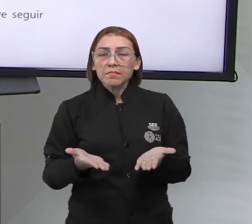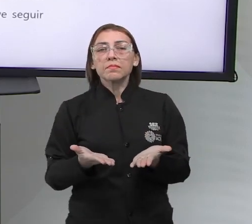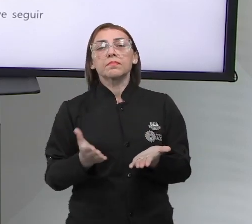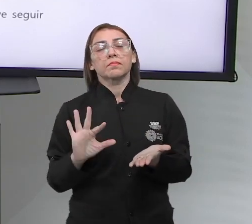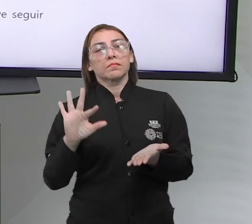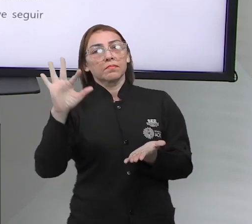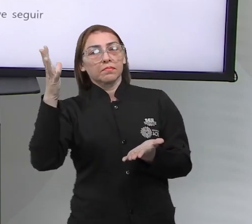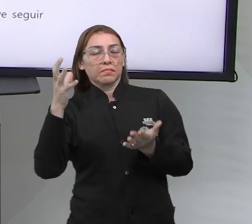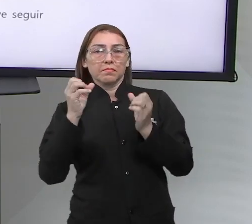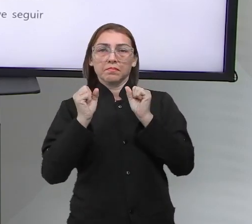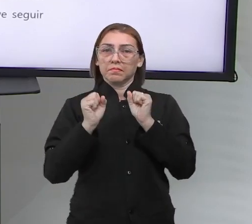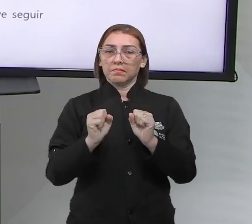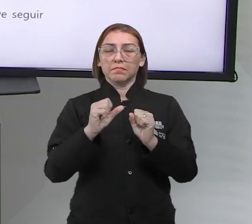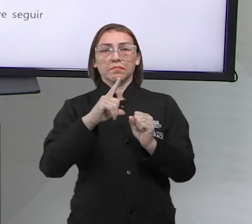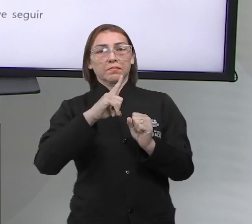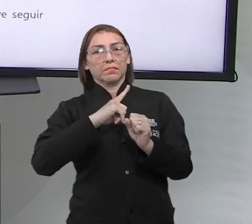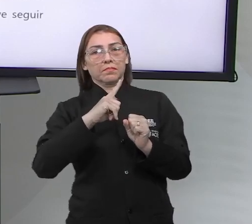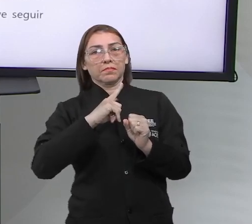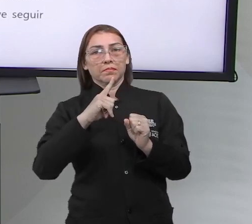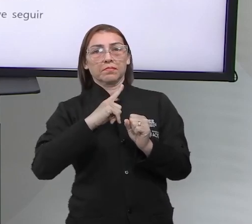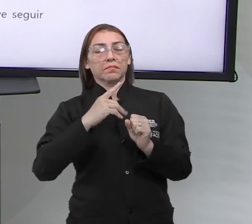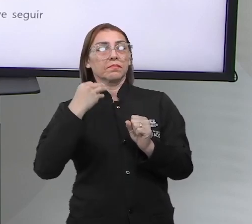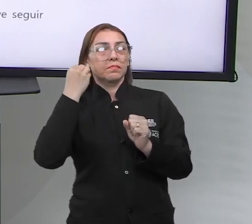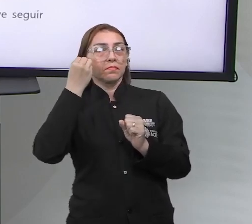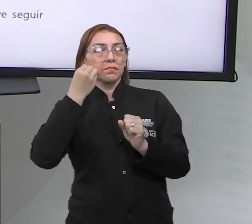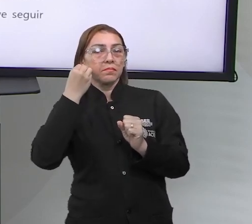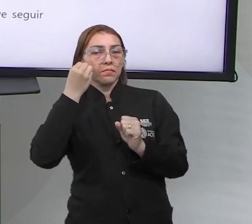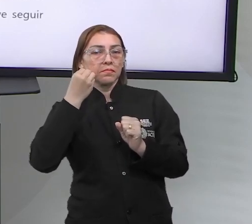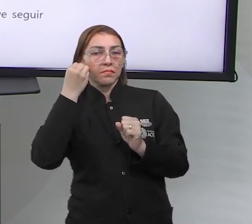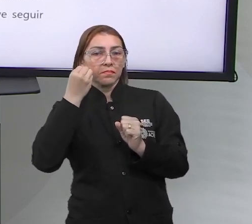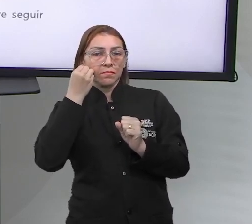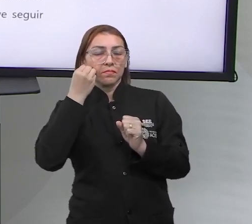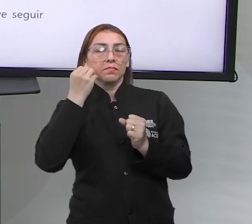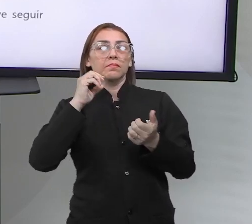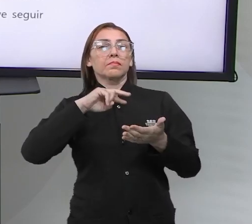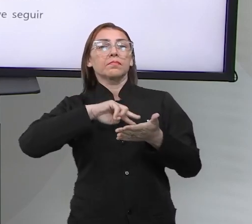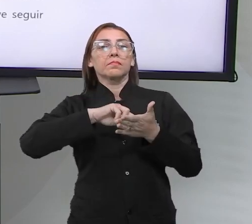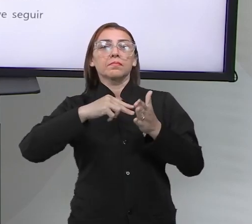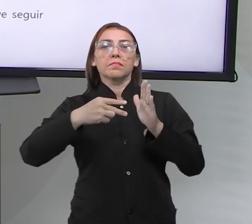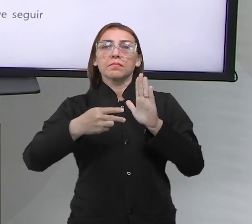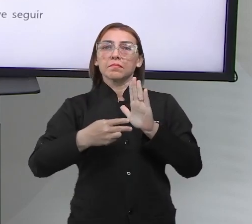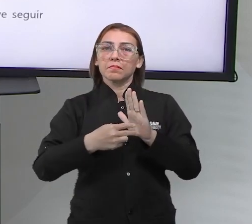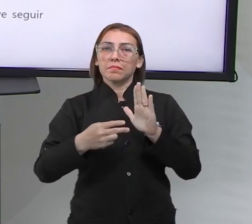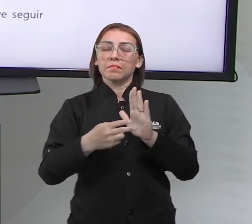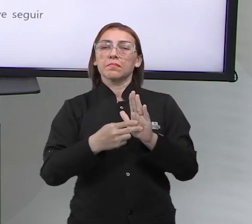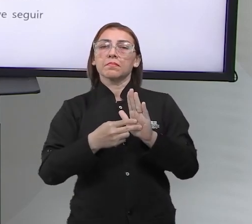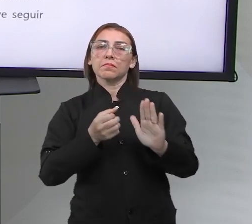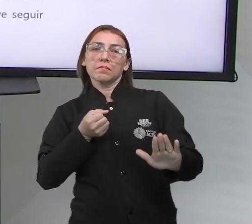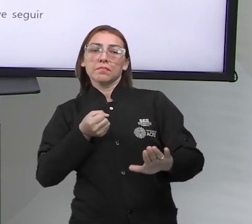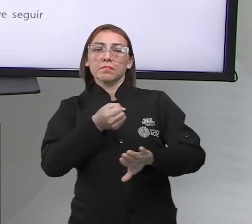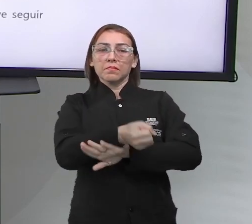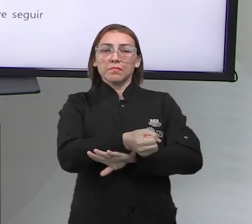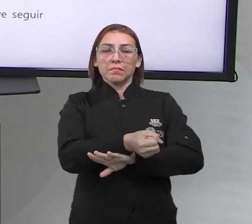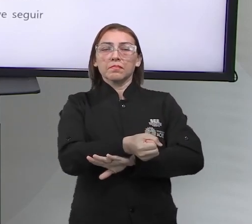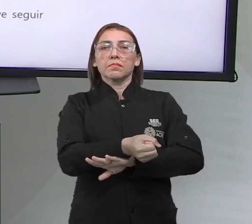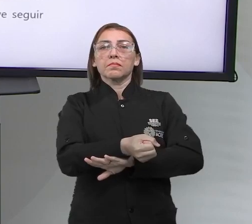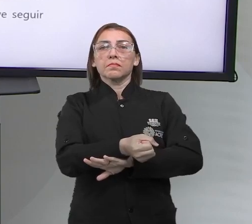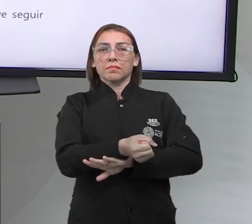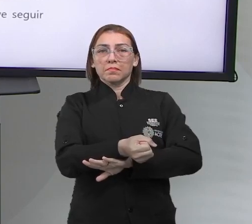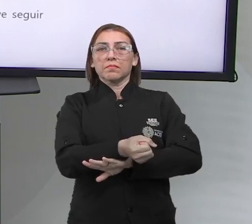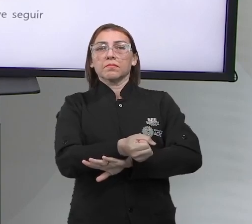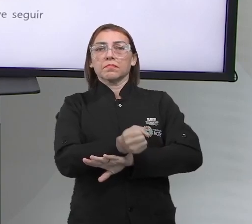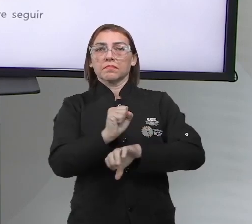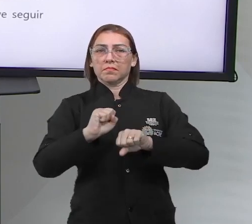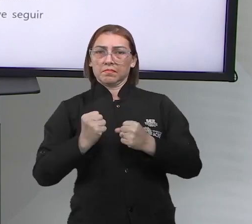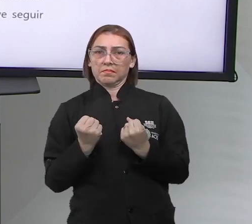atuais. Pode haver tentativas no sentido de instaurar um poder despótico,